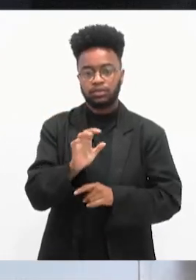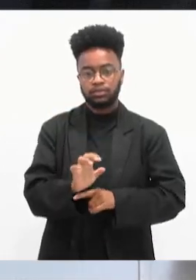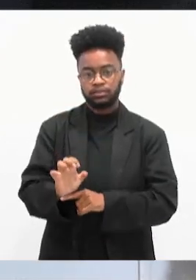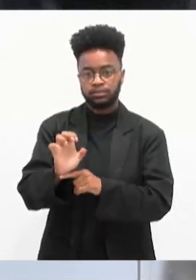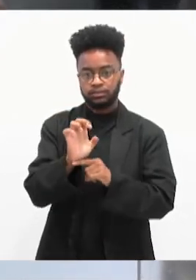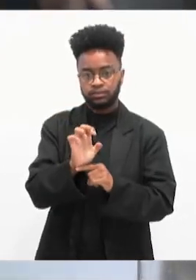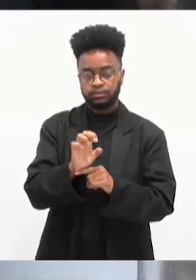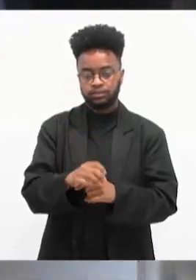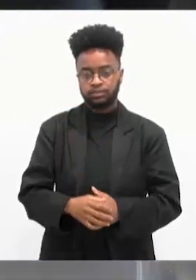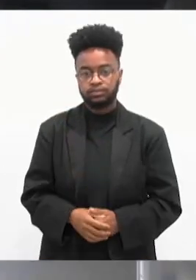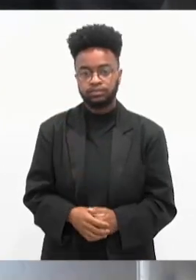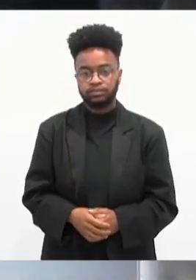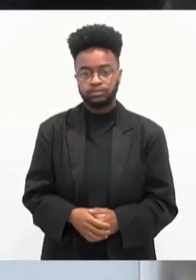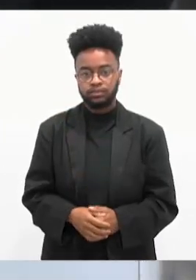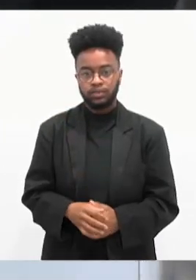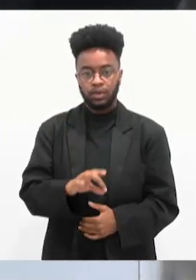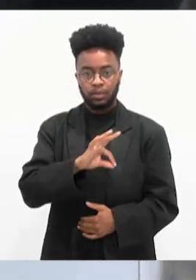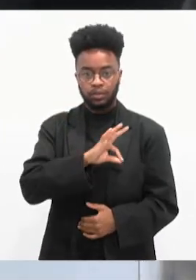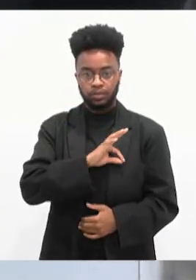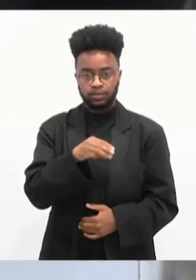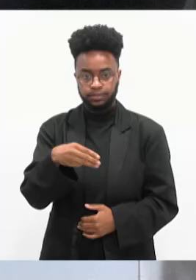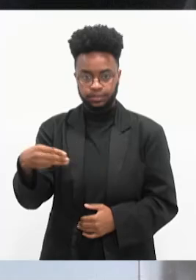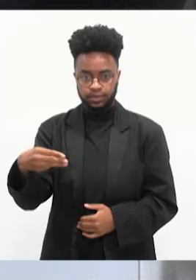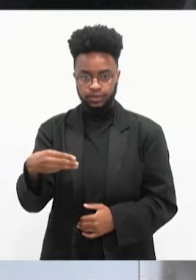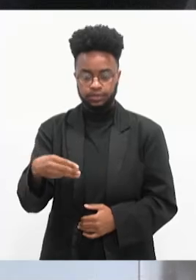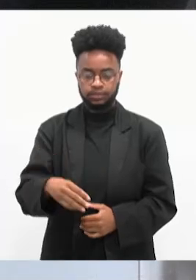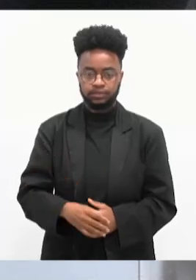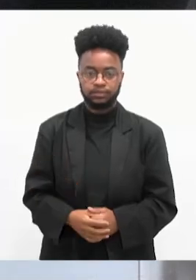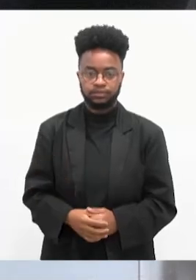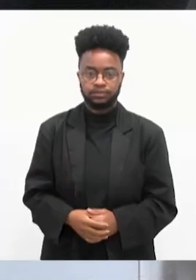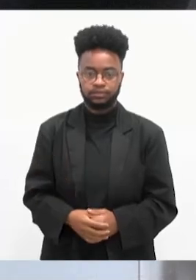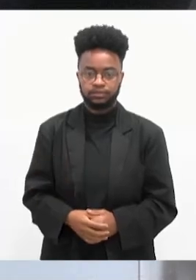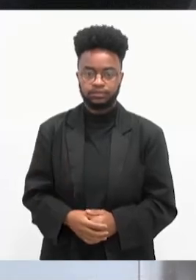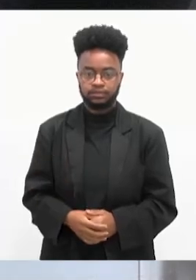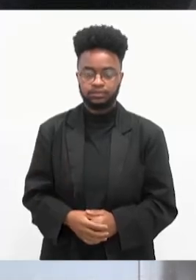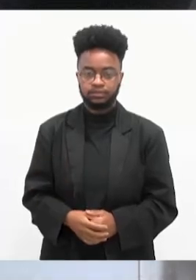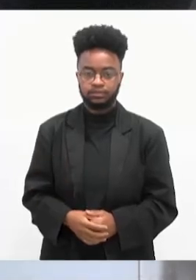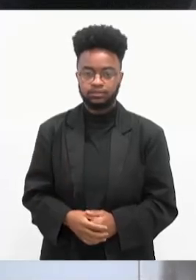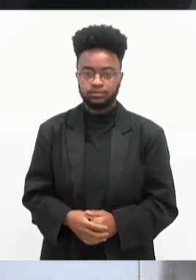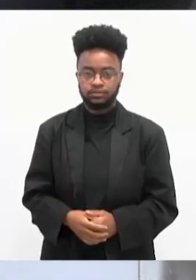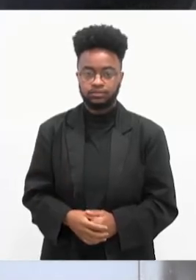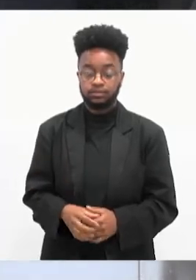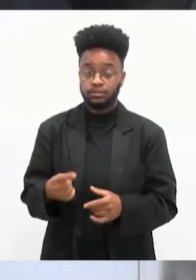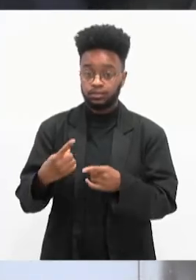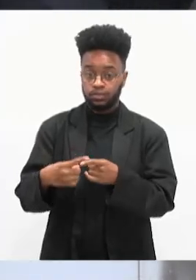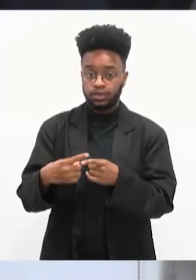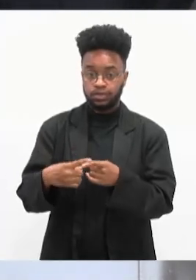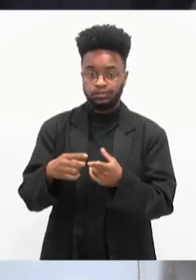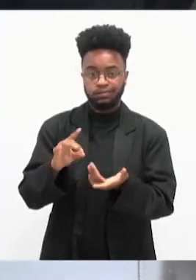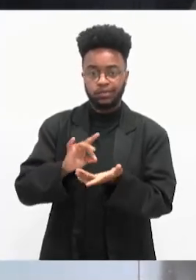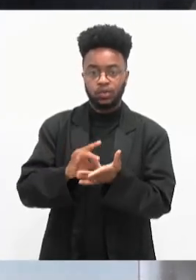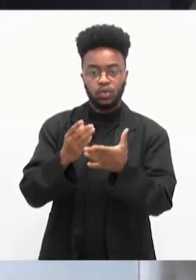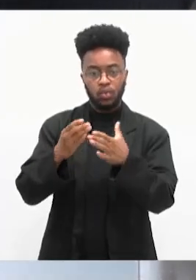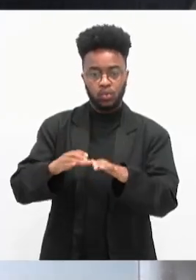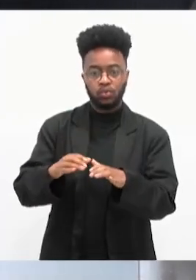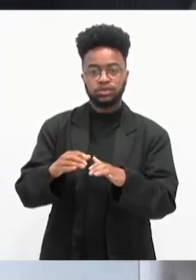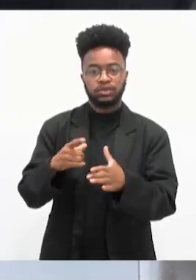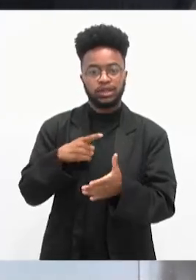Estado, Polícia Militar, pelo menos, porque são os concursos mais frequentes.